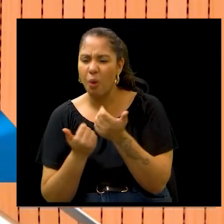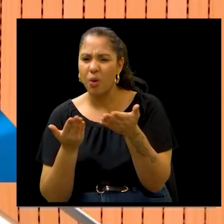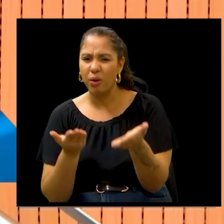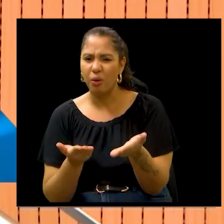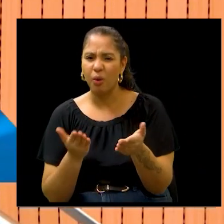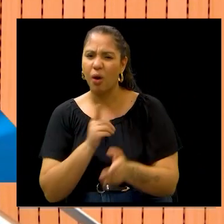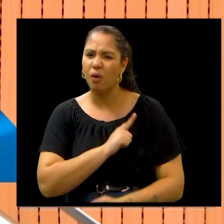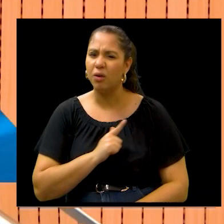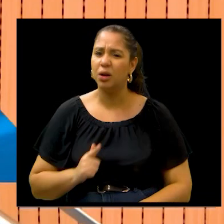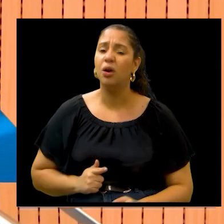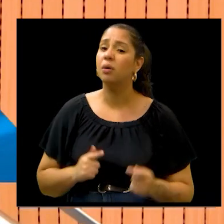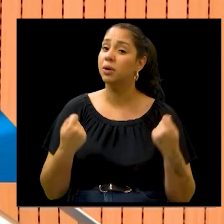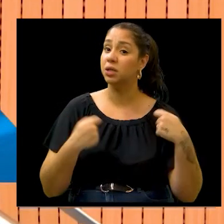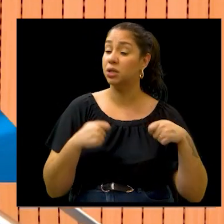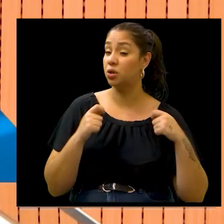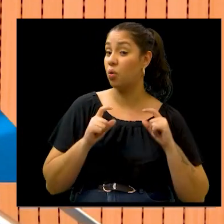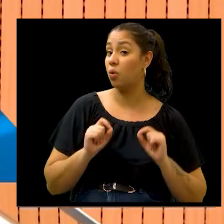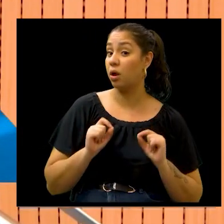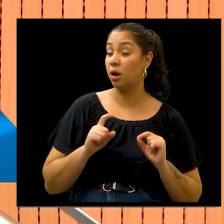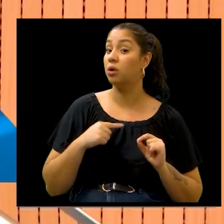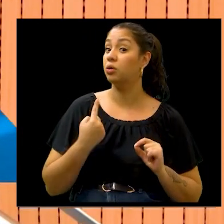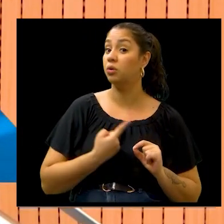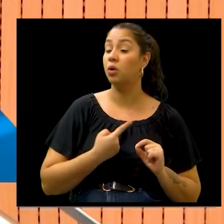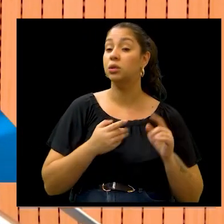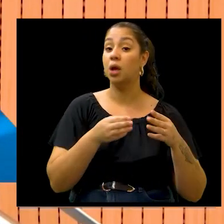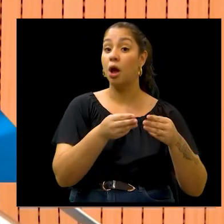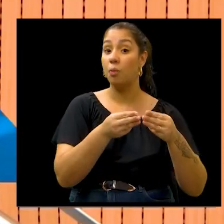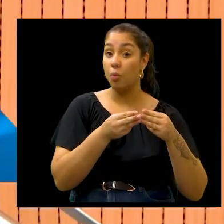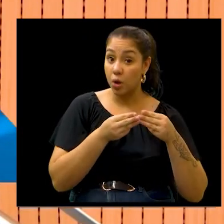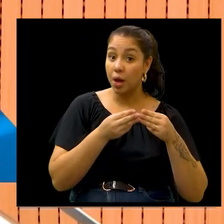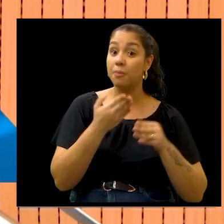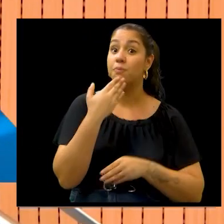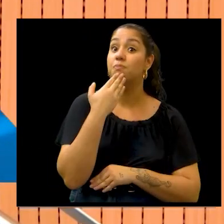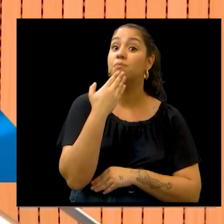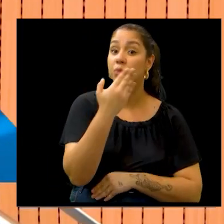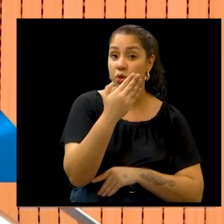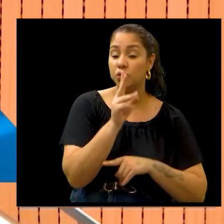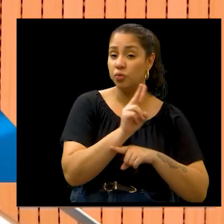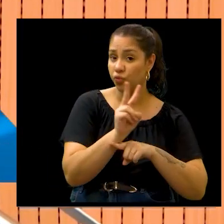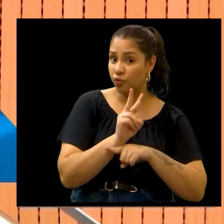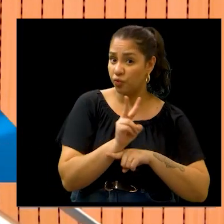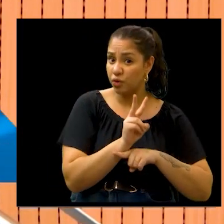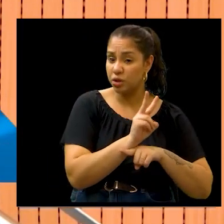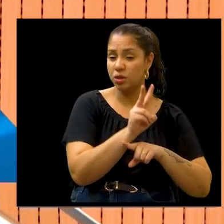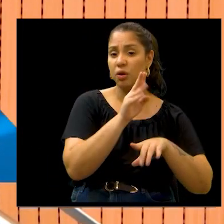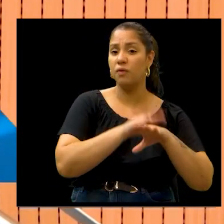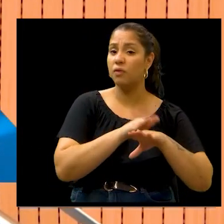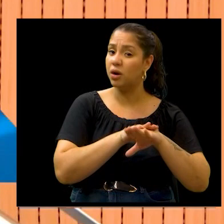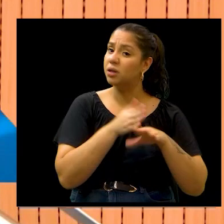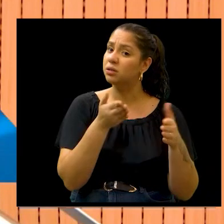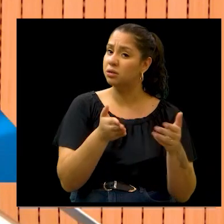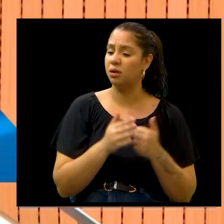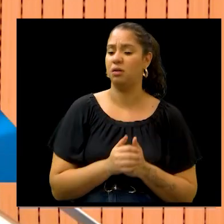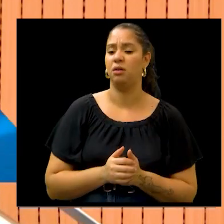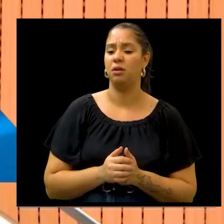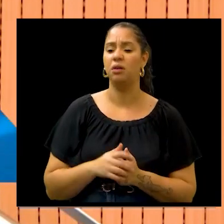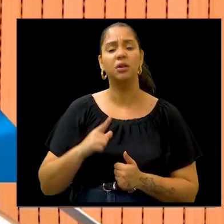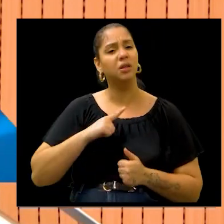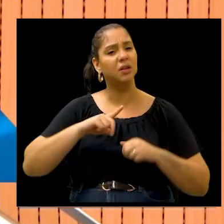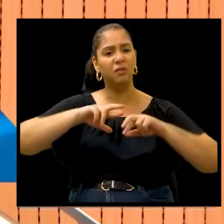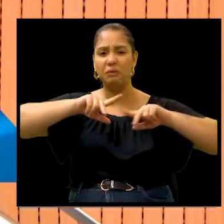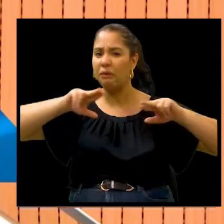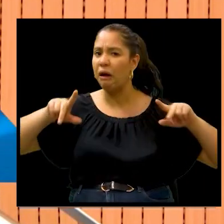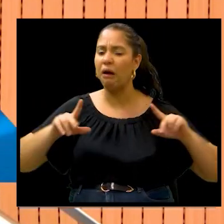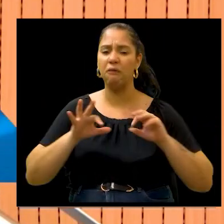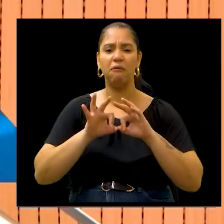ao governador. O que nós deveríamos estar aqui é, no mínimo, uma moção de apelo para que as investigações sejam feitas.